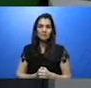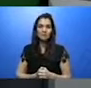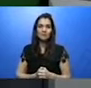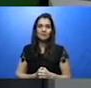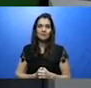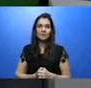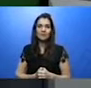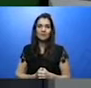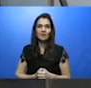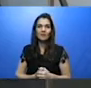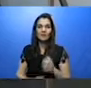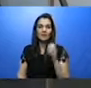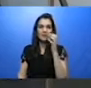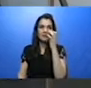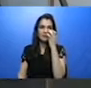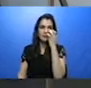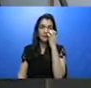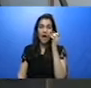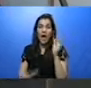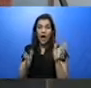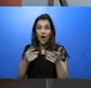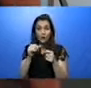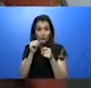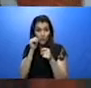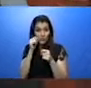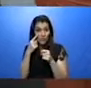posso resolver? Vamos fazer aqui comigo